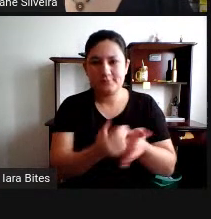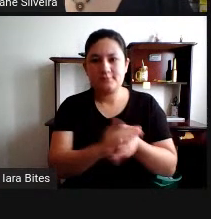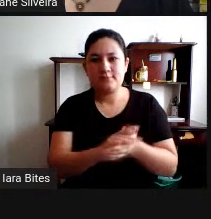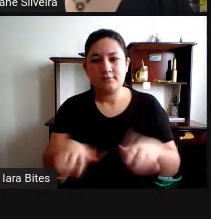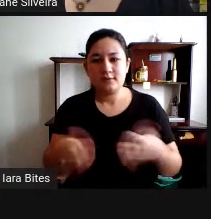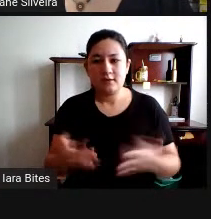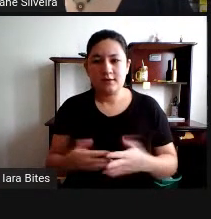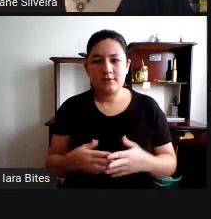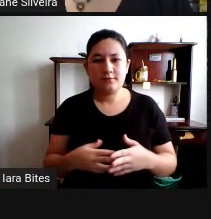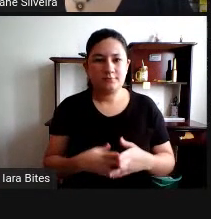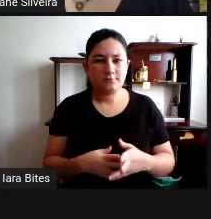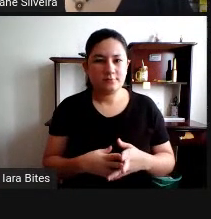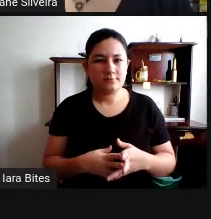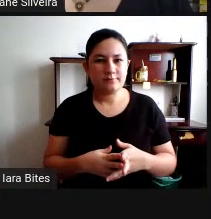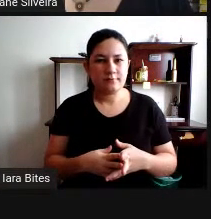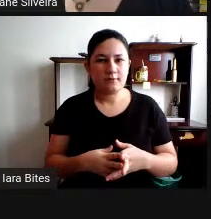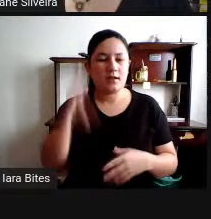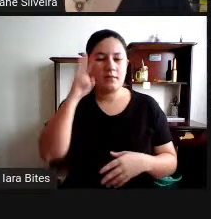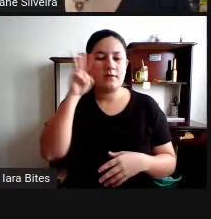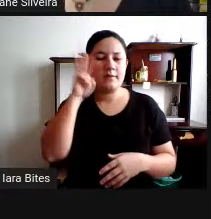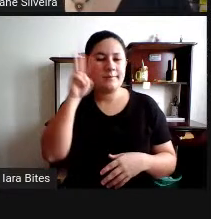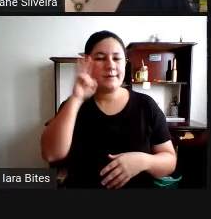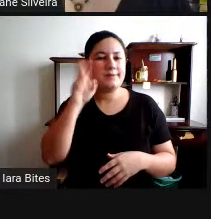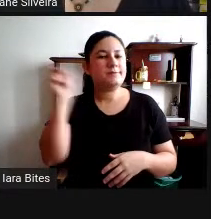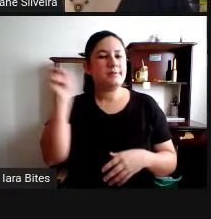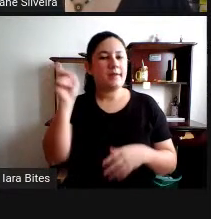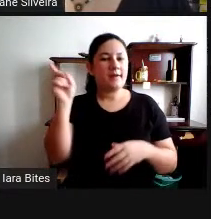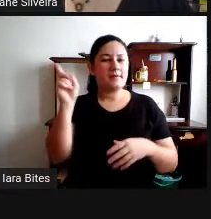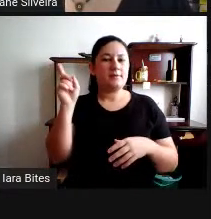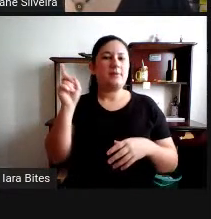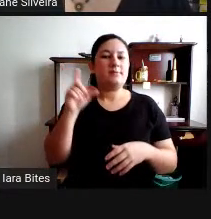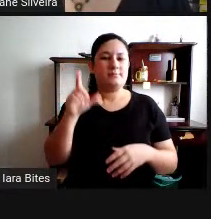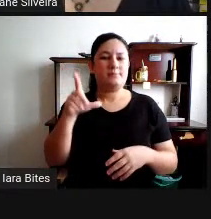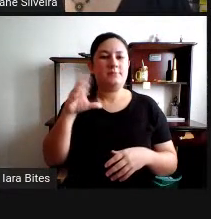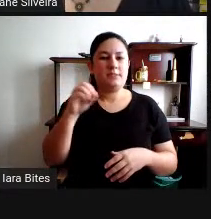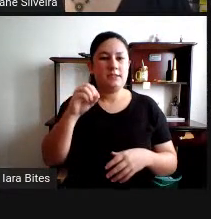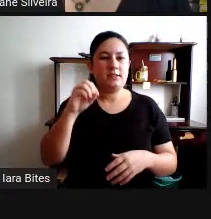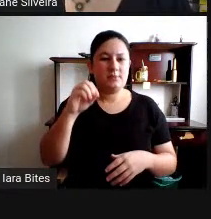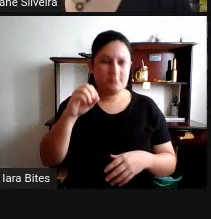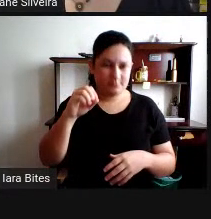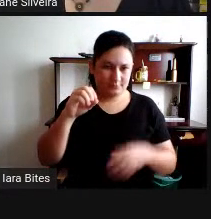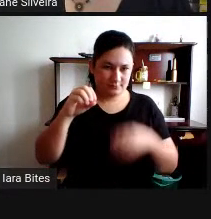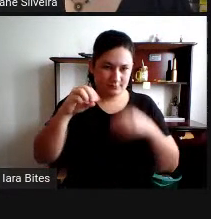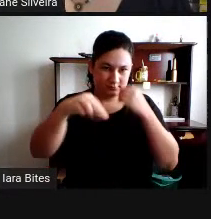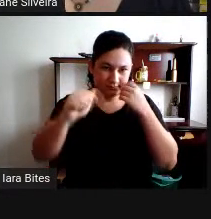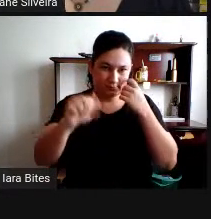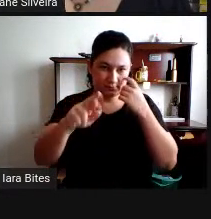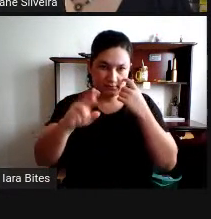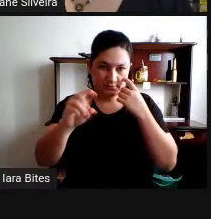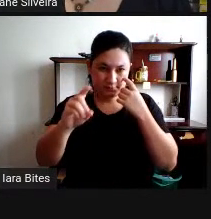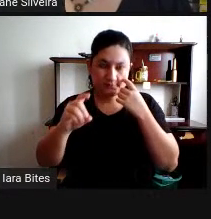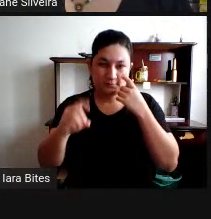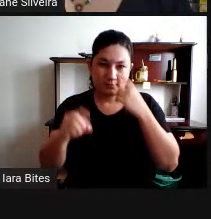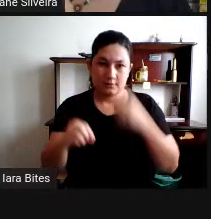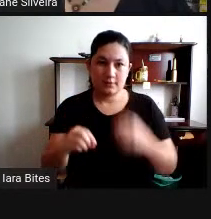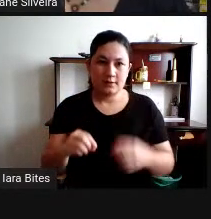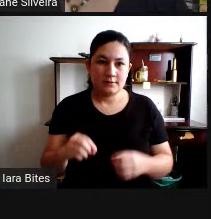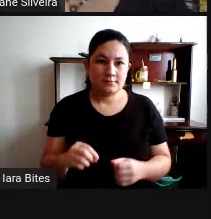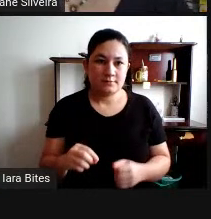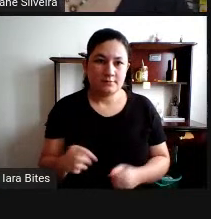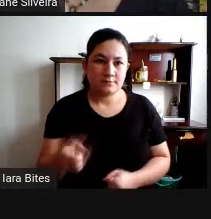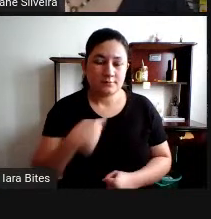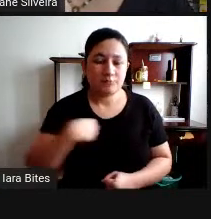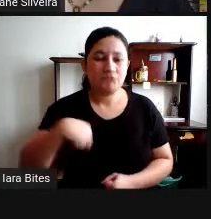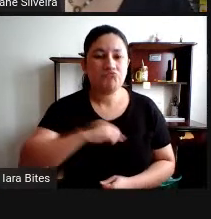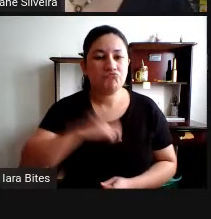da Vinci inspiram a tocar nas memórias de infâncias trazidas pelo próprio seu